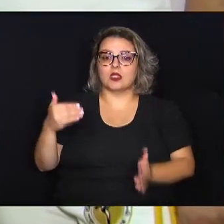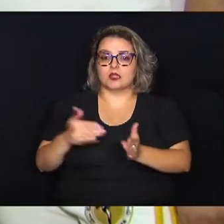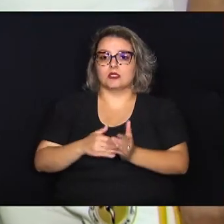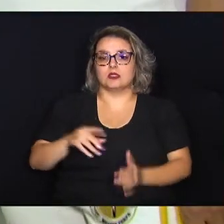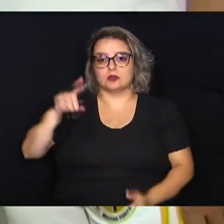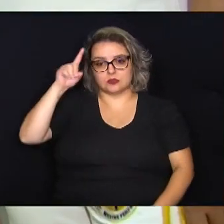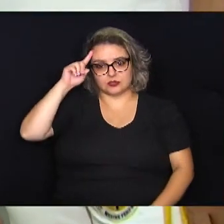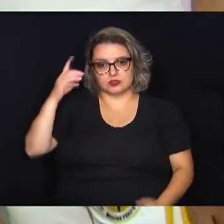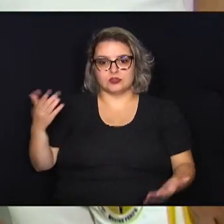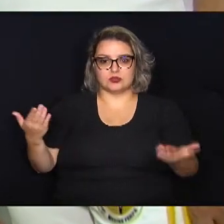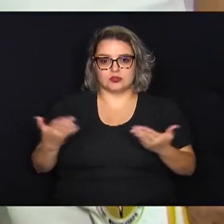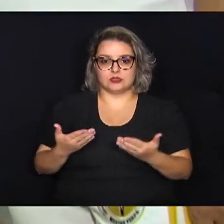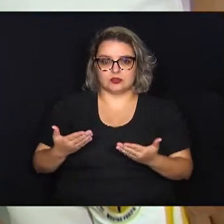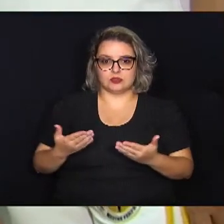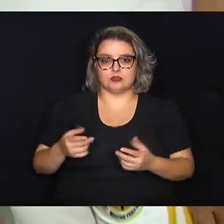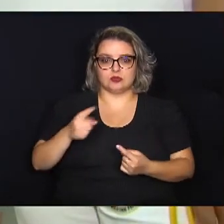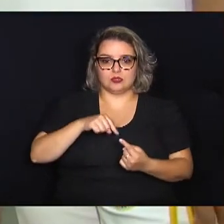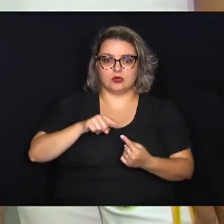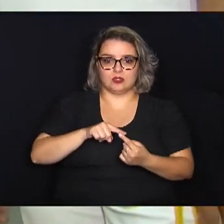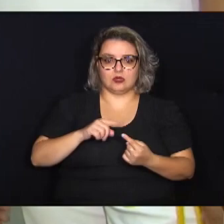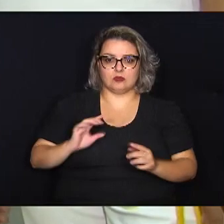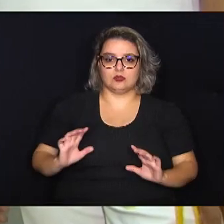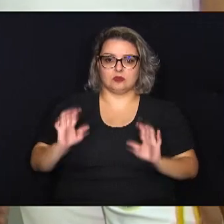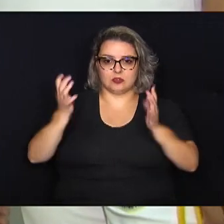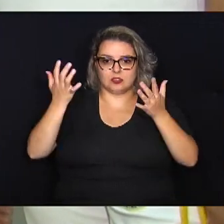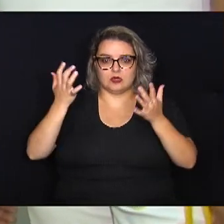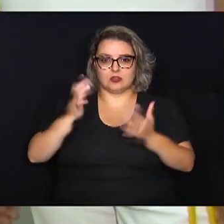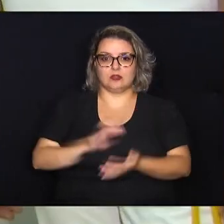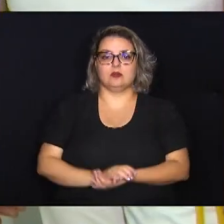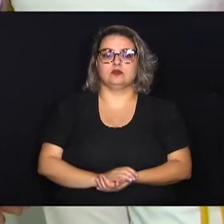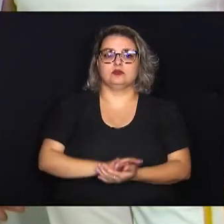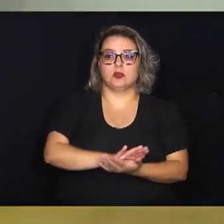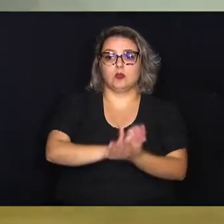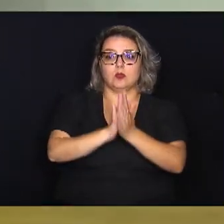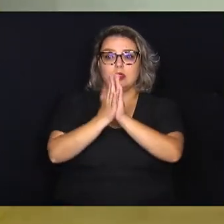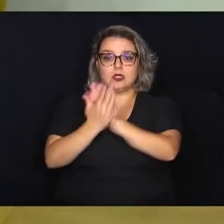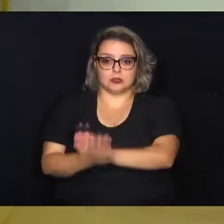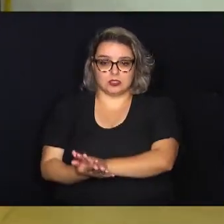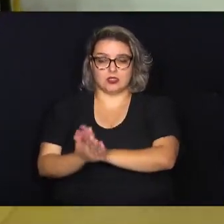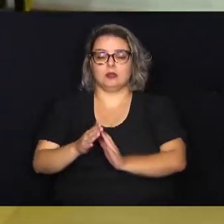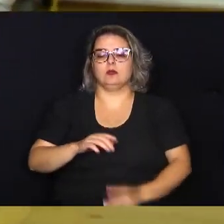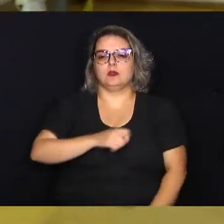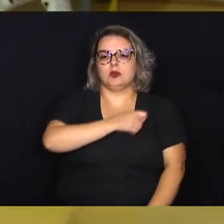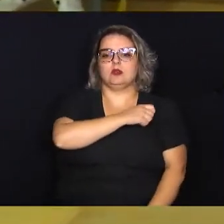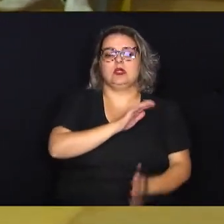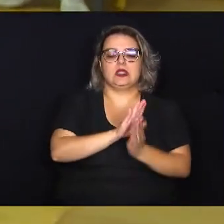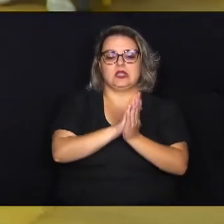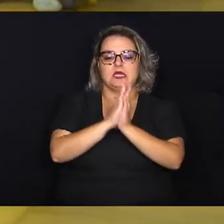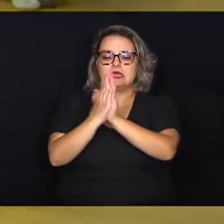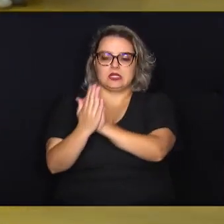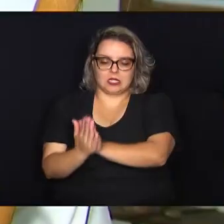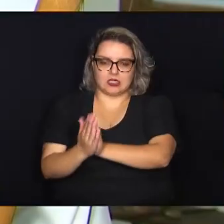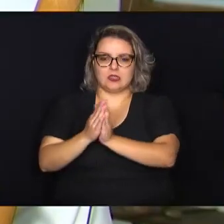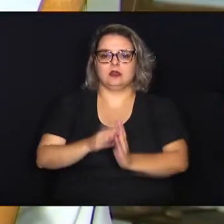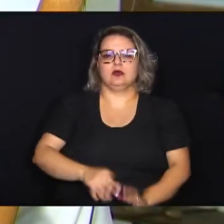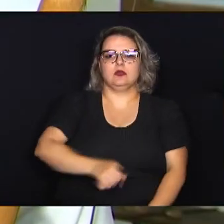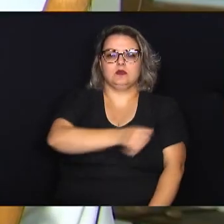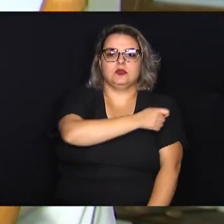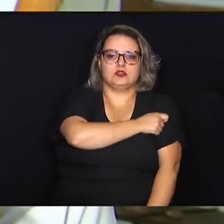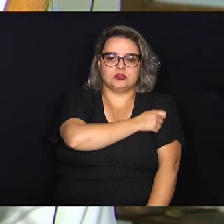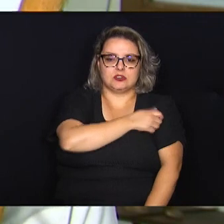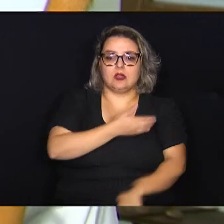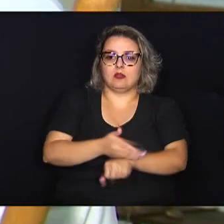O objetivo do festival é promover o intercâmbio dos alunos e a preservação da prática da capoeira. Eu